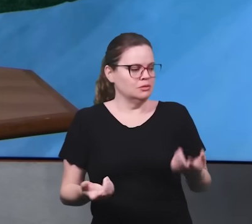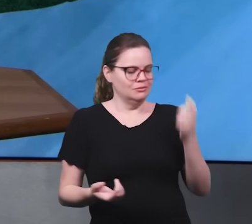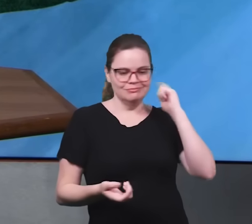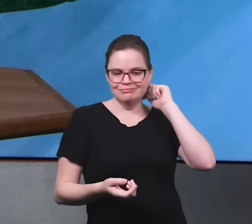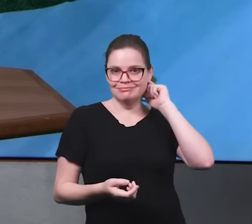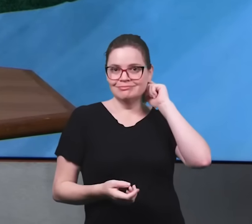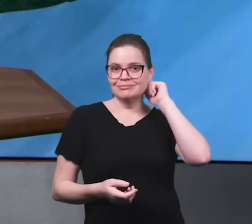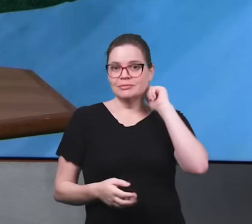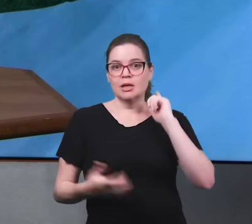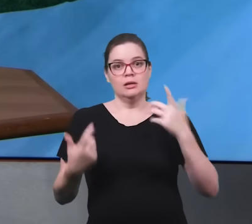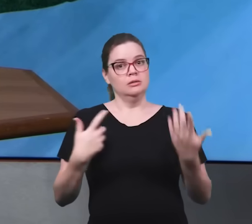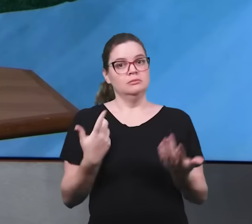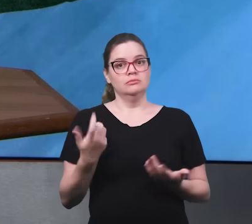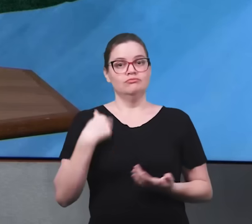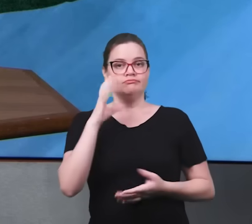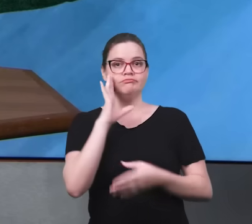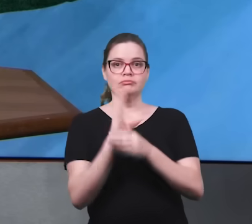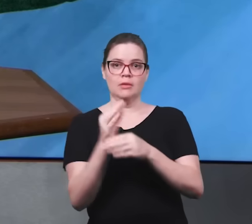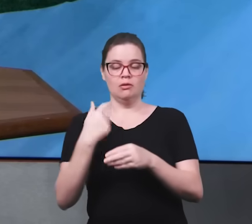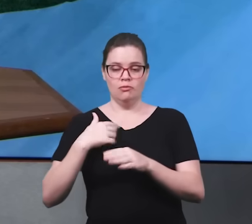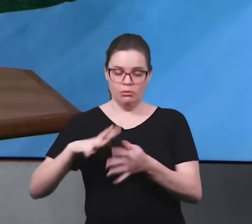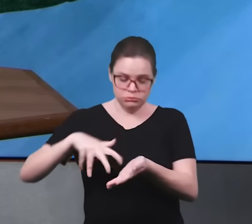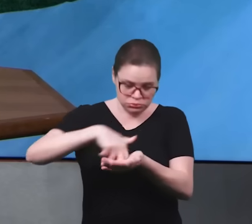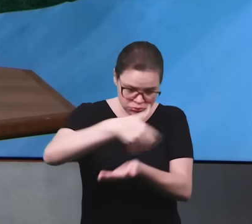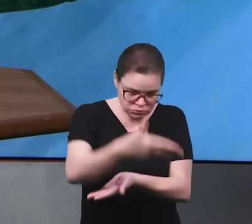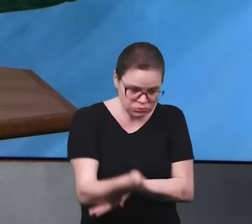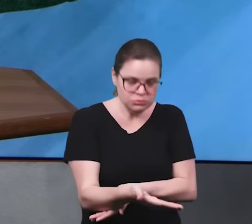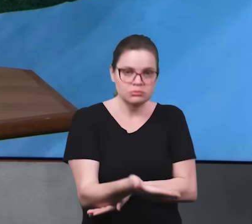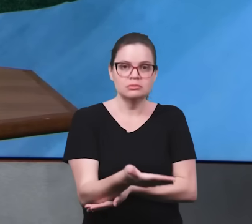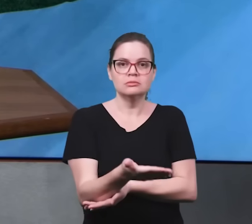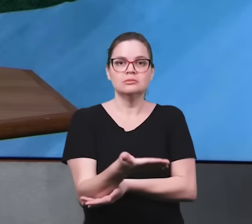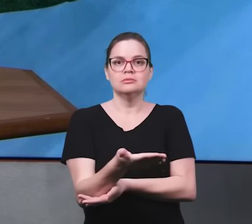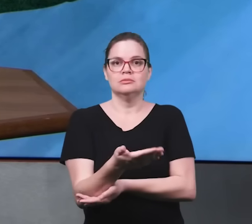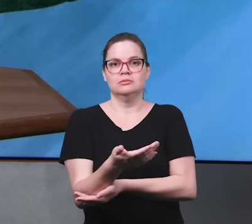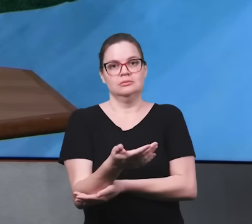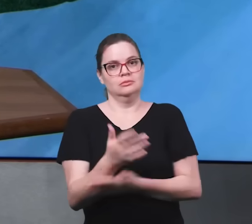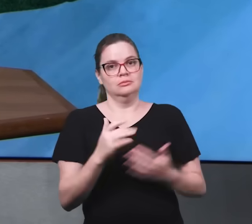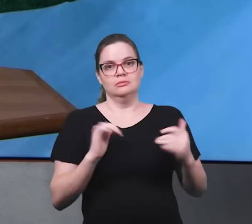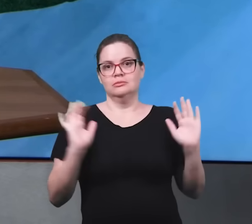vamos antecipar e nos render a eles. Eles foram lá,